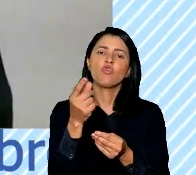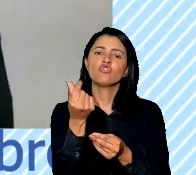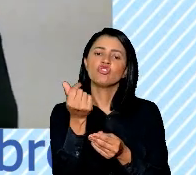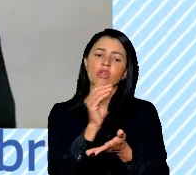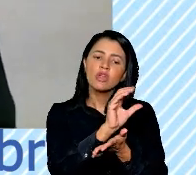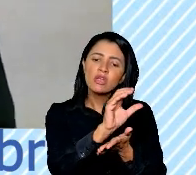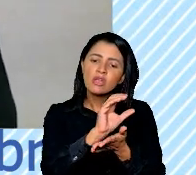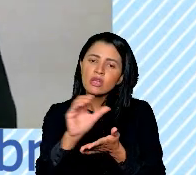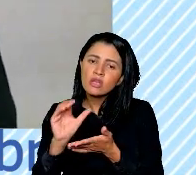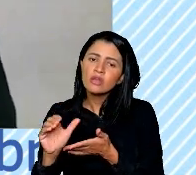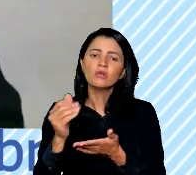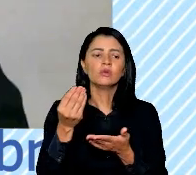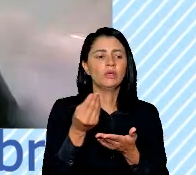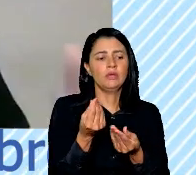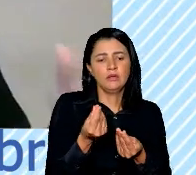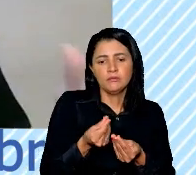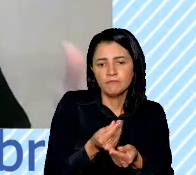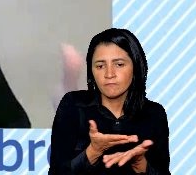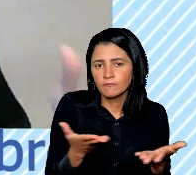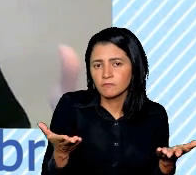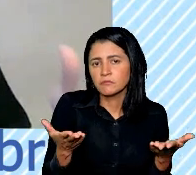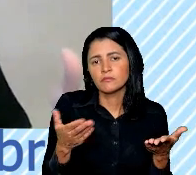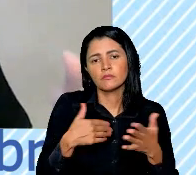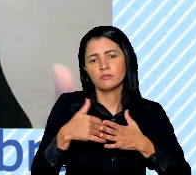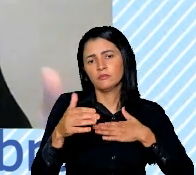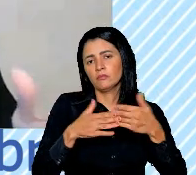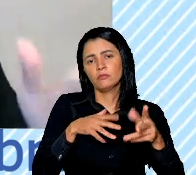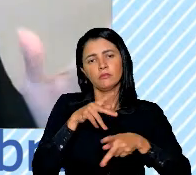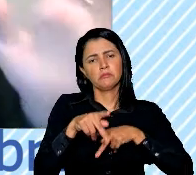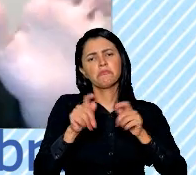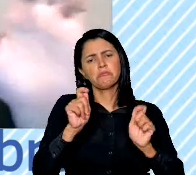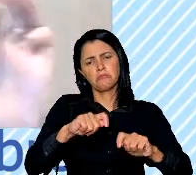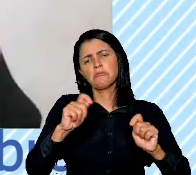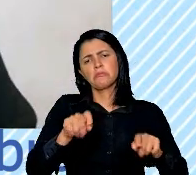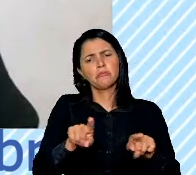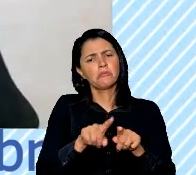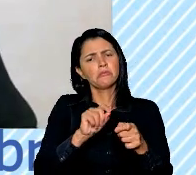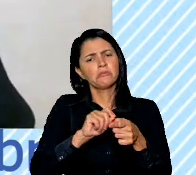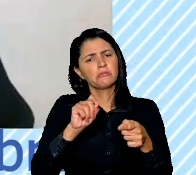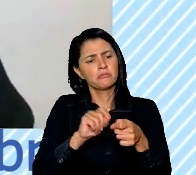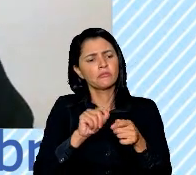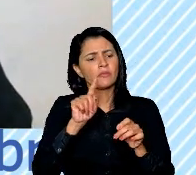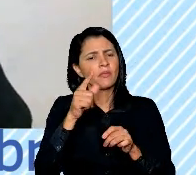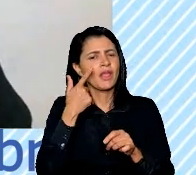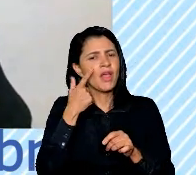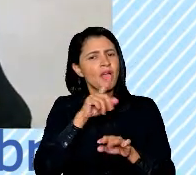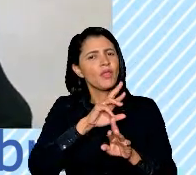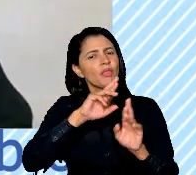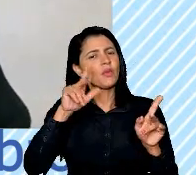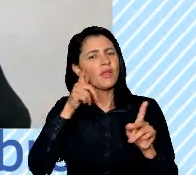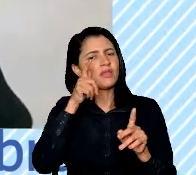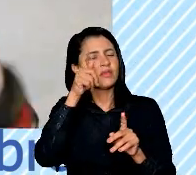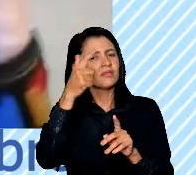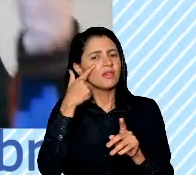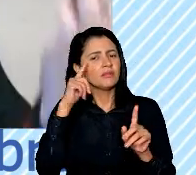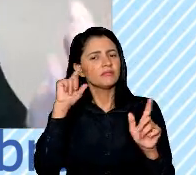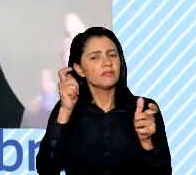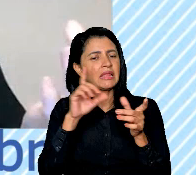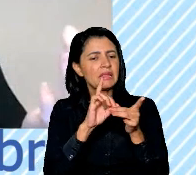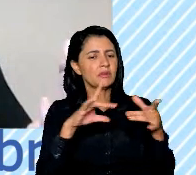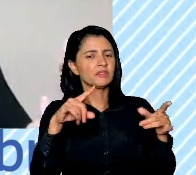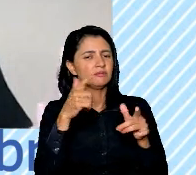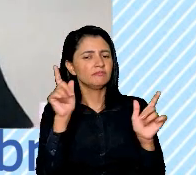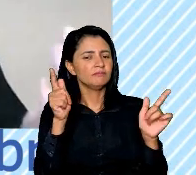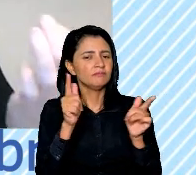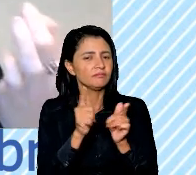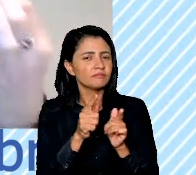recursos. Distribuir recursos, qualquer populismo pode fazer. Não é interessante reduzir a democracia, o problema